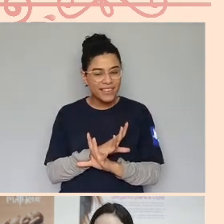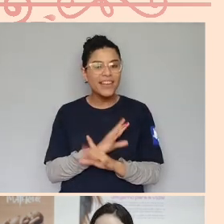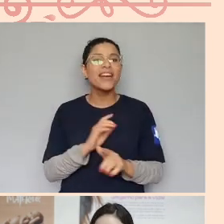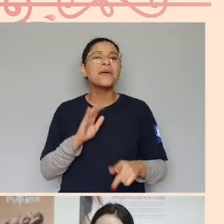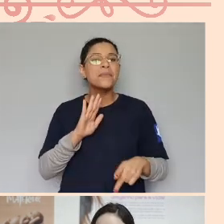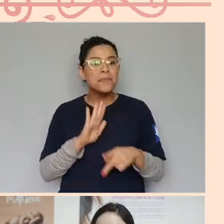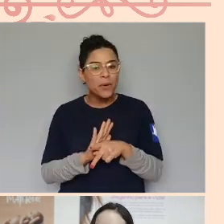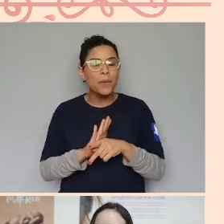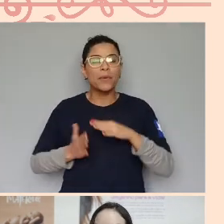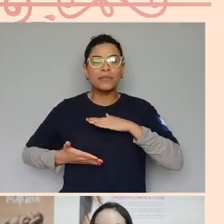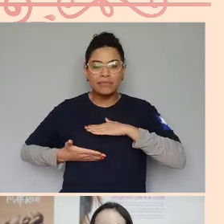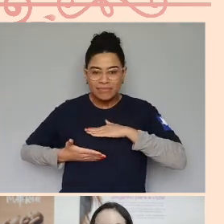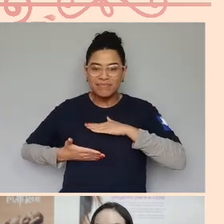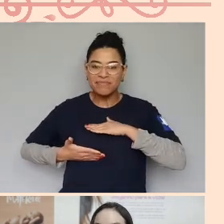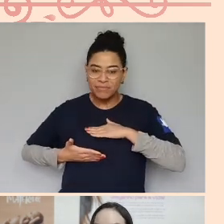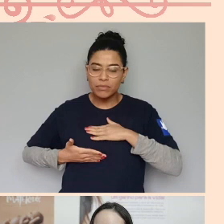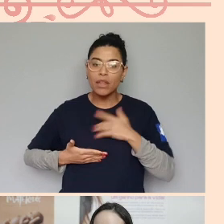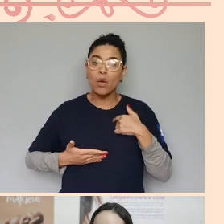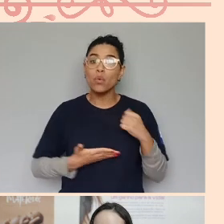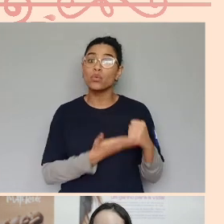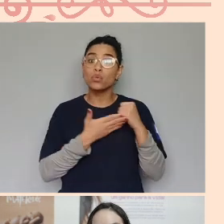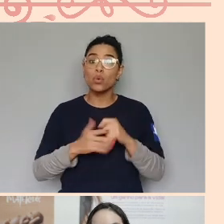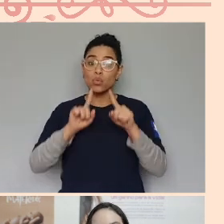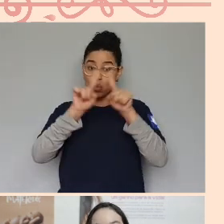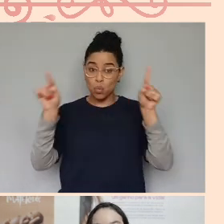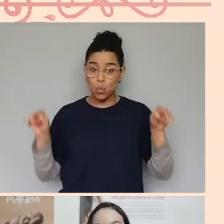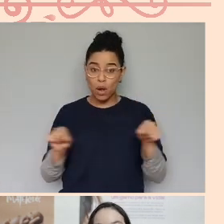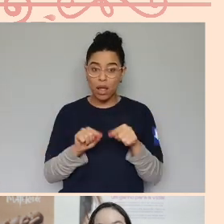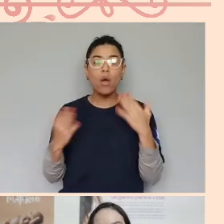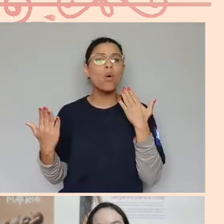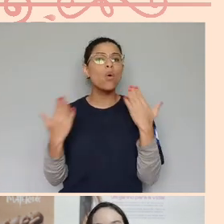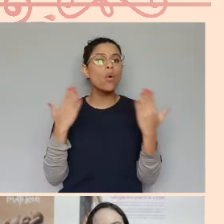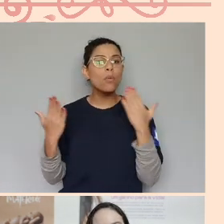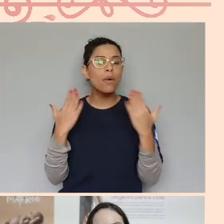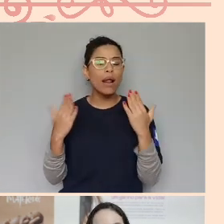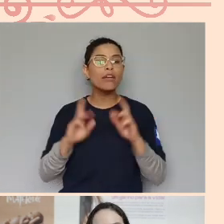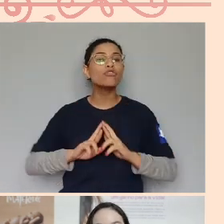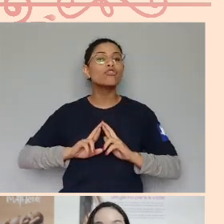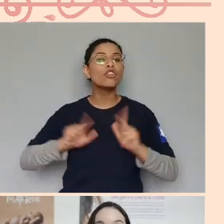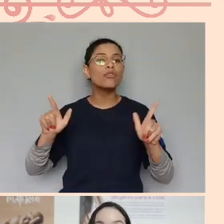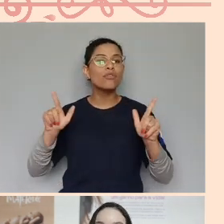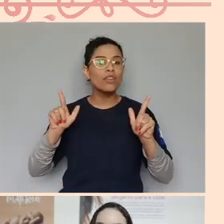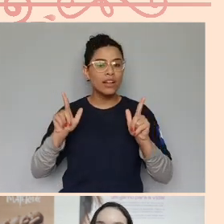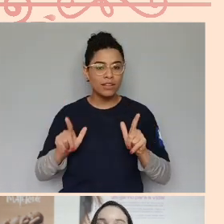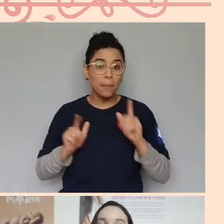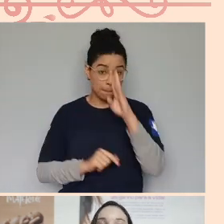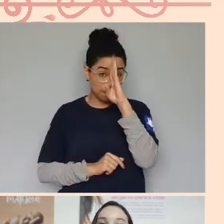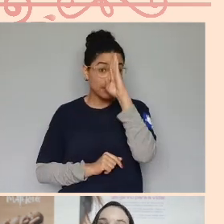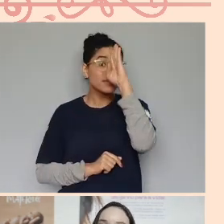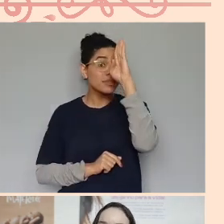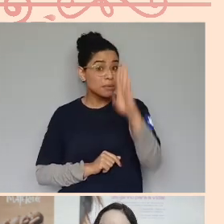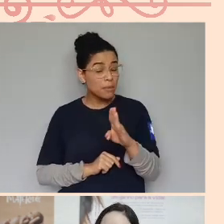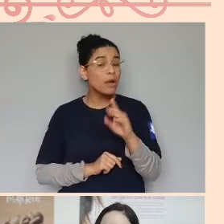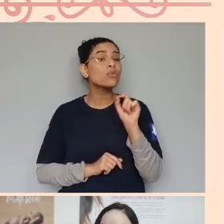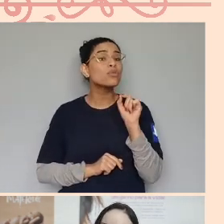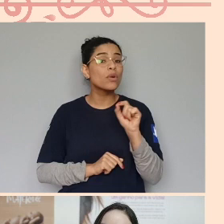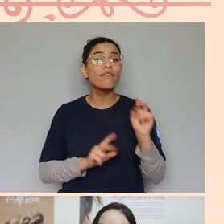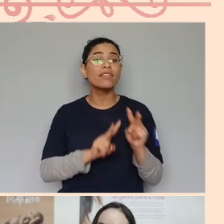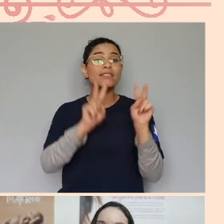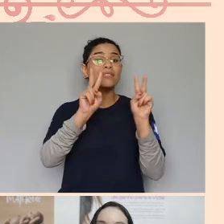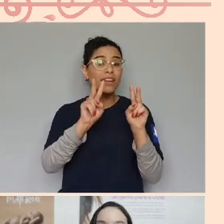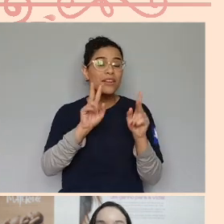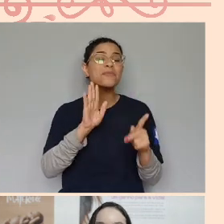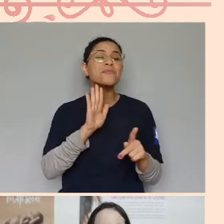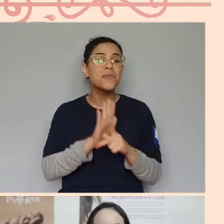leite materno, eu trago aqui para vocês um quadro onde a gente compara as principais diferenças, na verdade as principais vantagens do